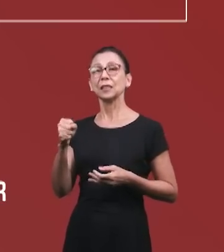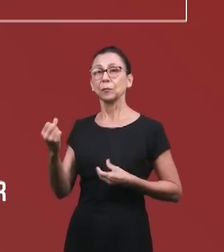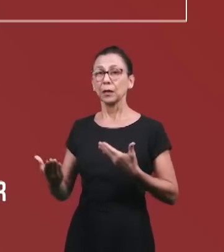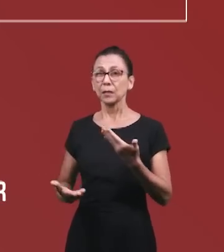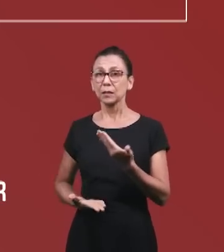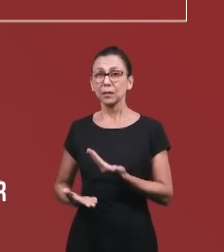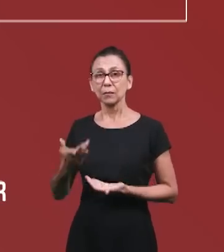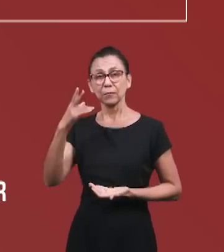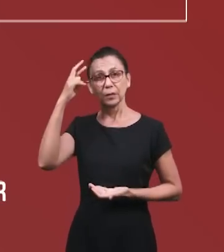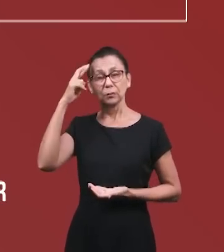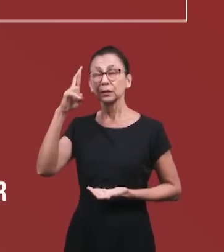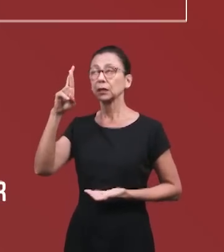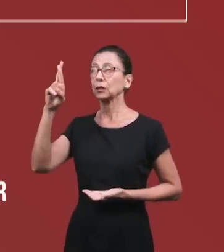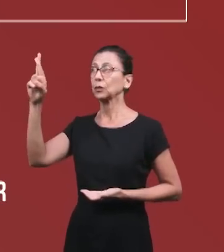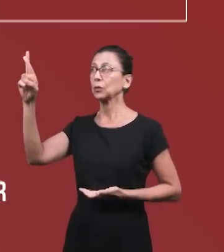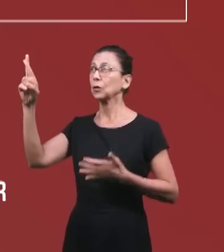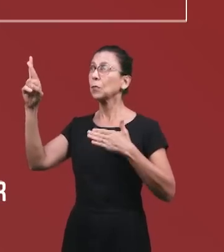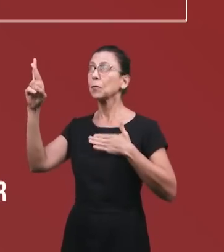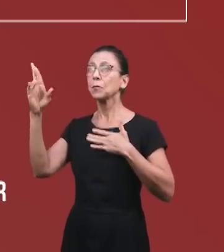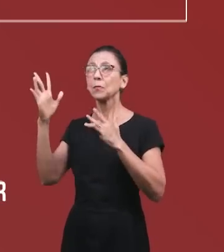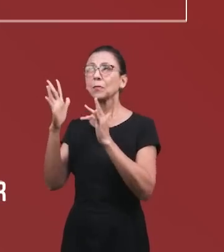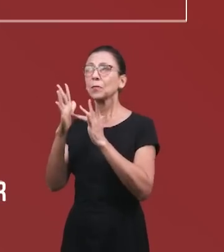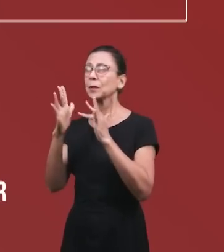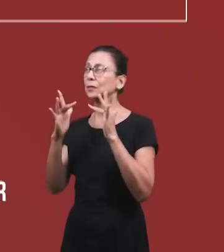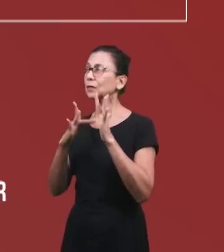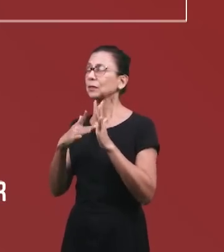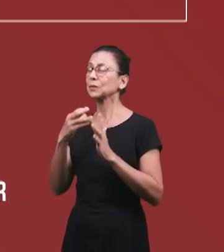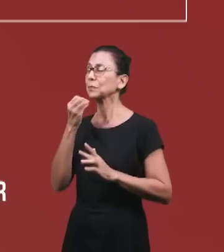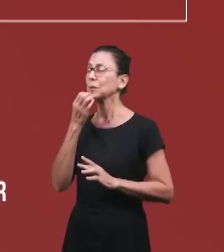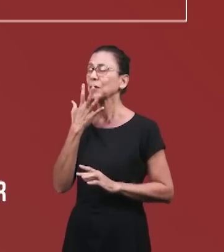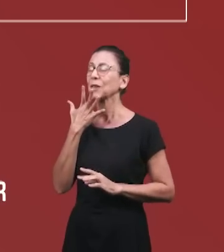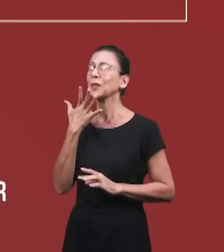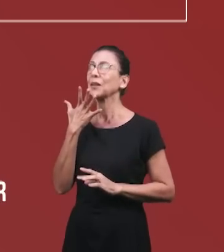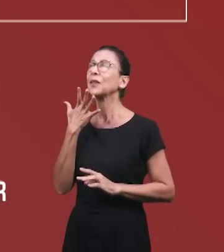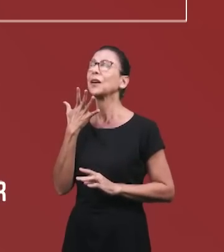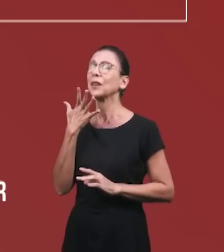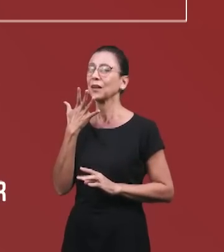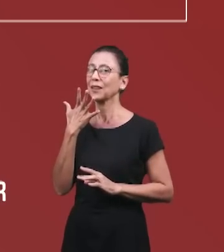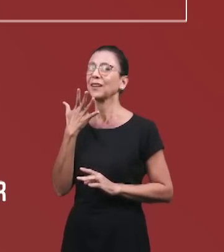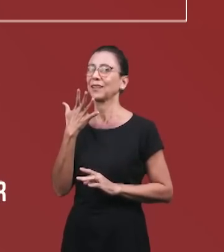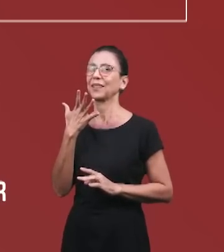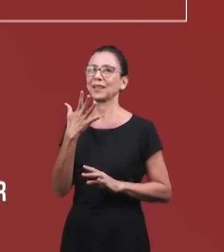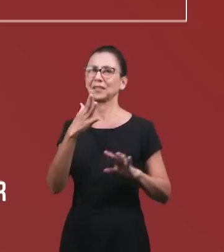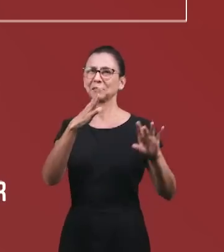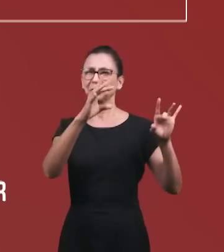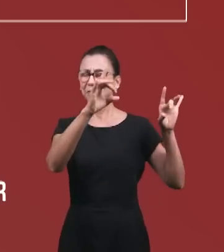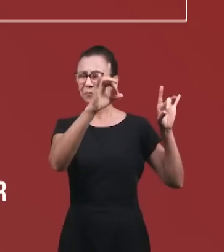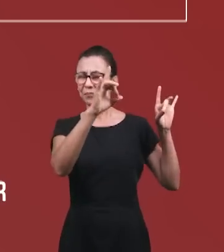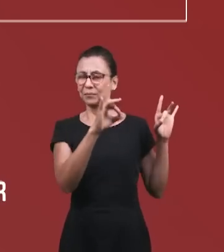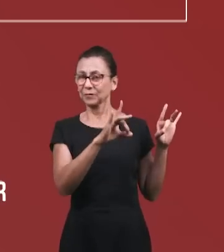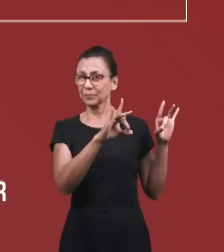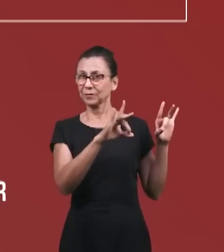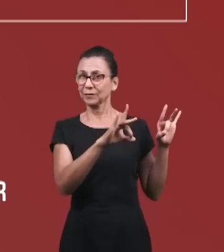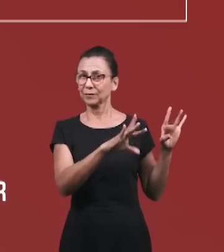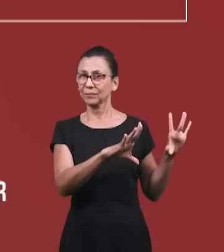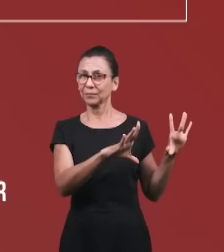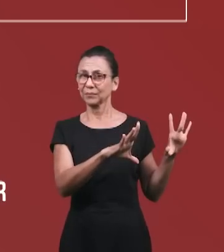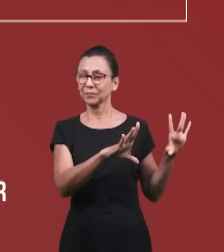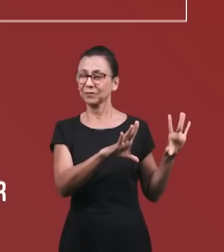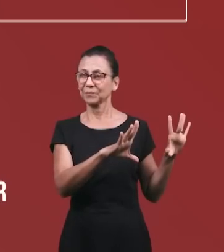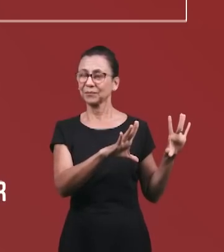ouve, Ele nos ouve. Cante aleluia, cante aleluia, cante